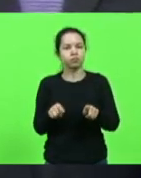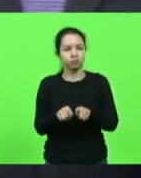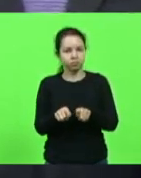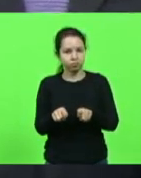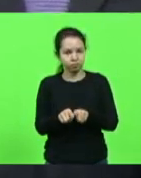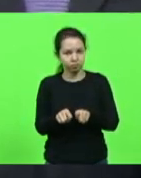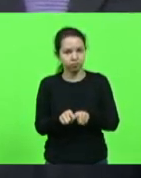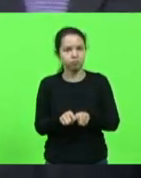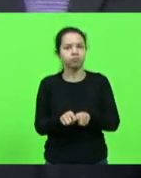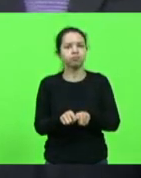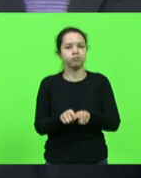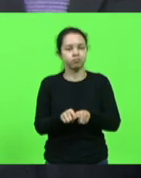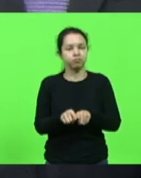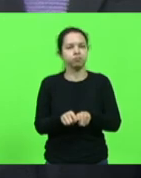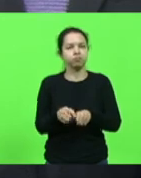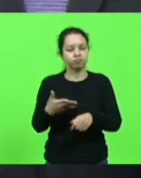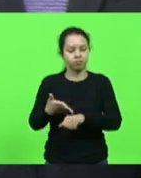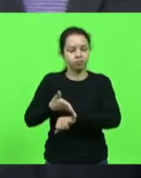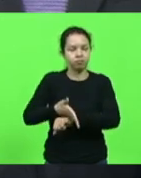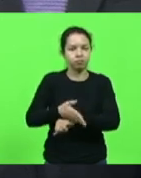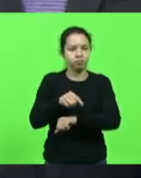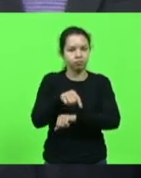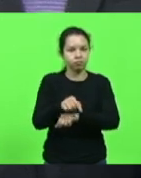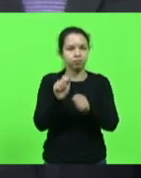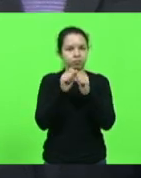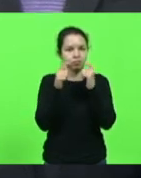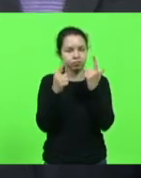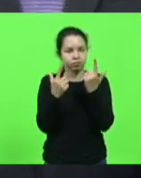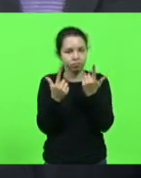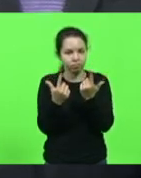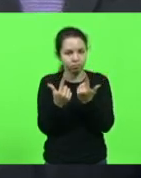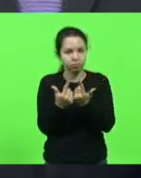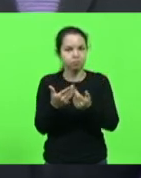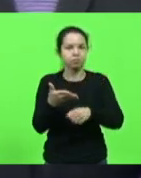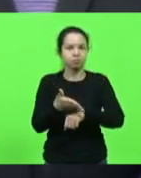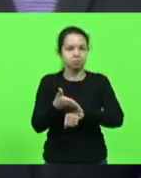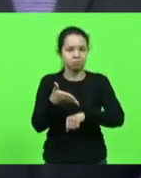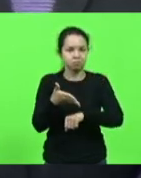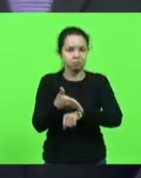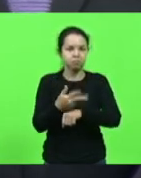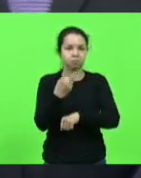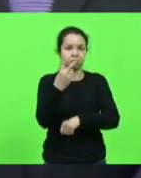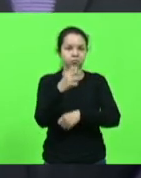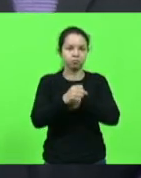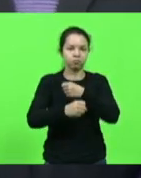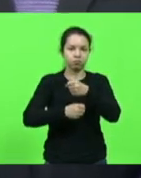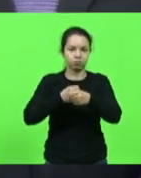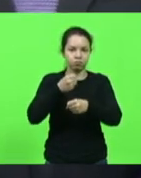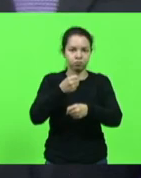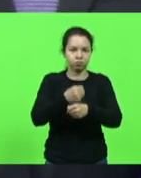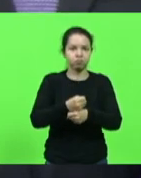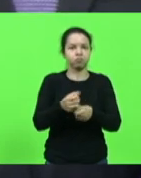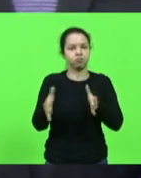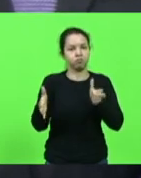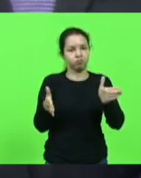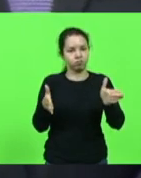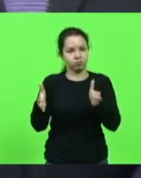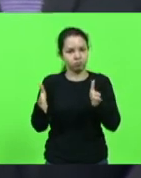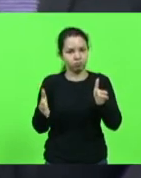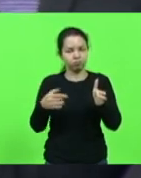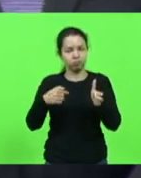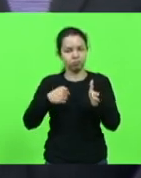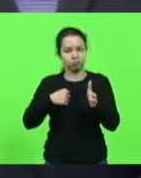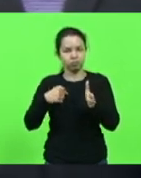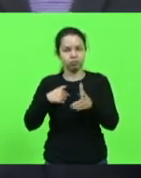bem recebida nesta casa por 2 anos. Eu fui vinda da Fundação Catarinense de